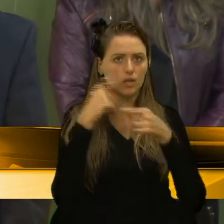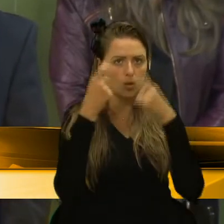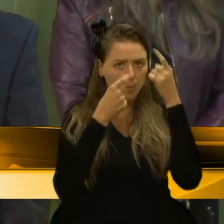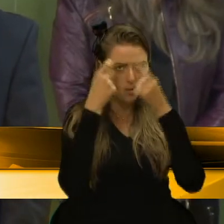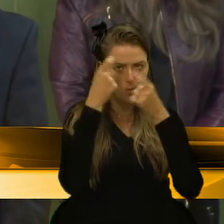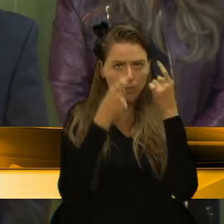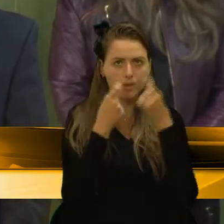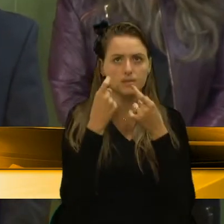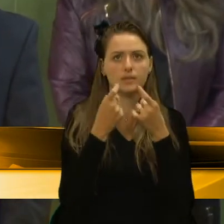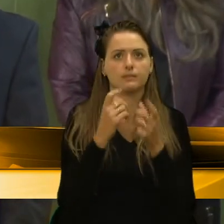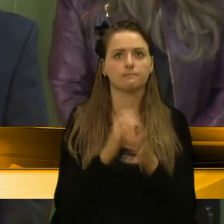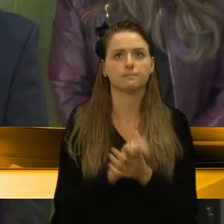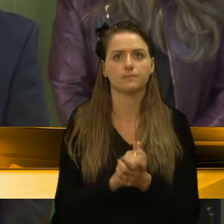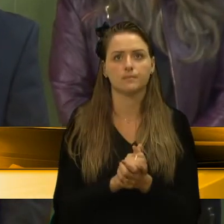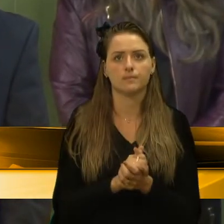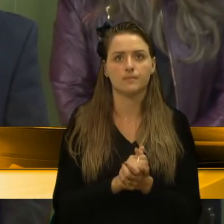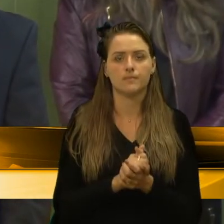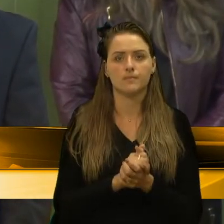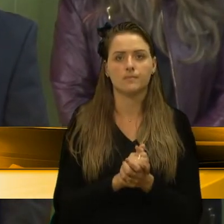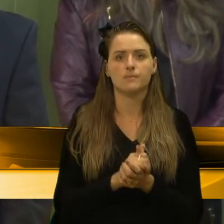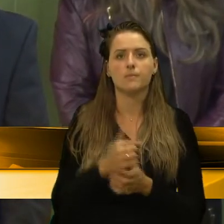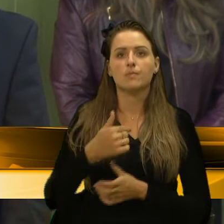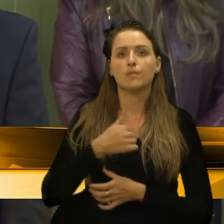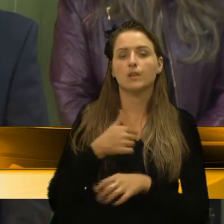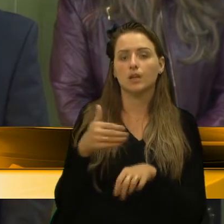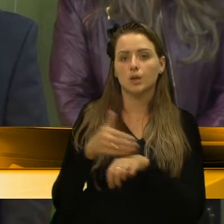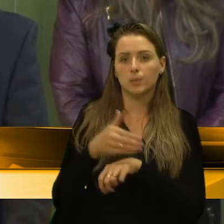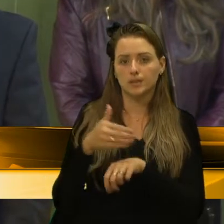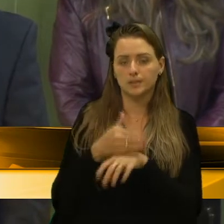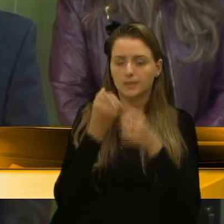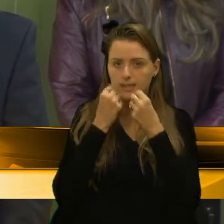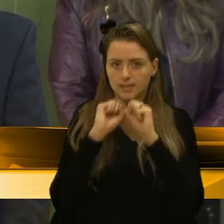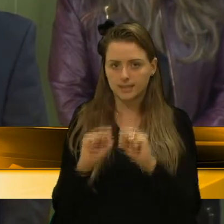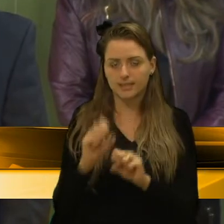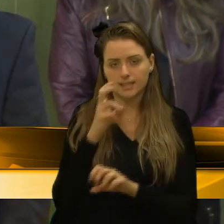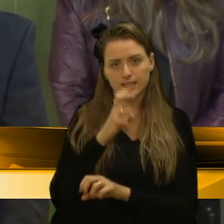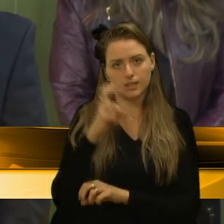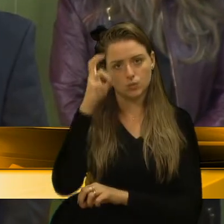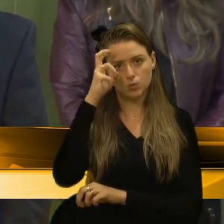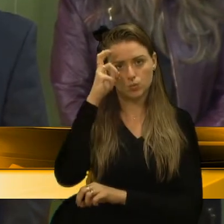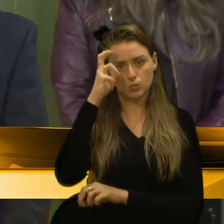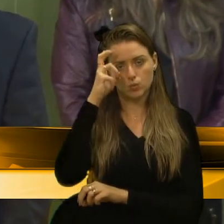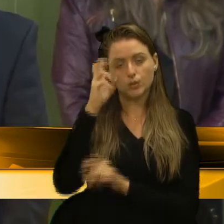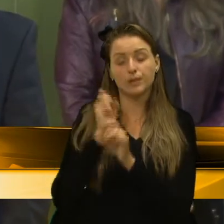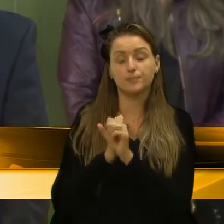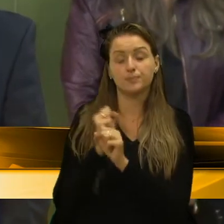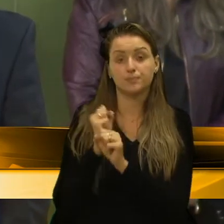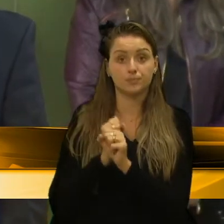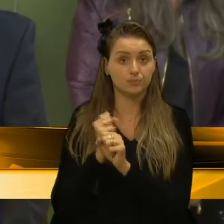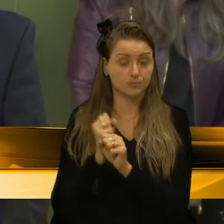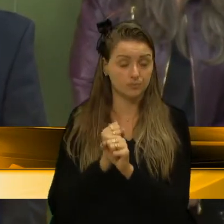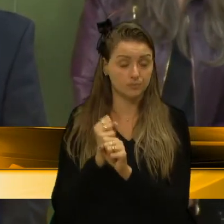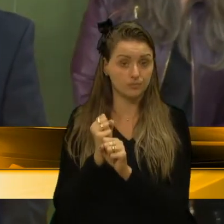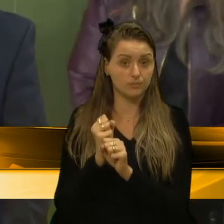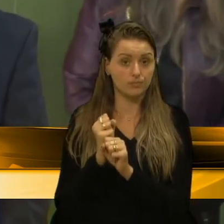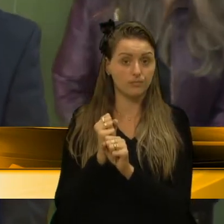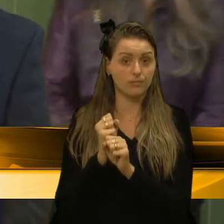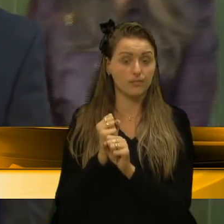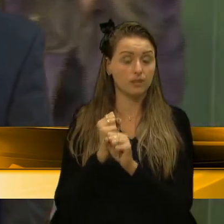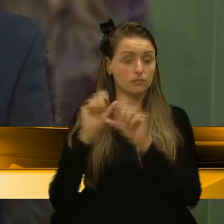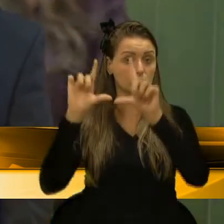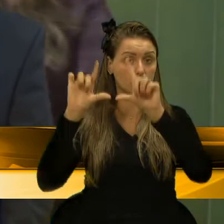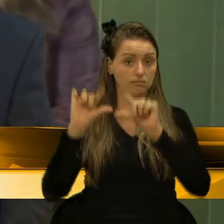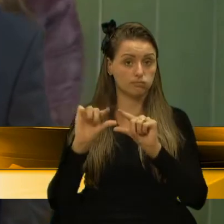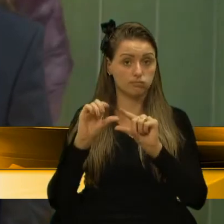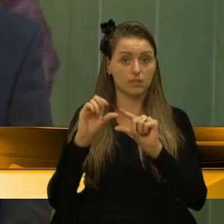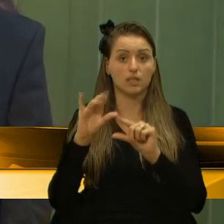séria. Eu participei da Secretaria Municipal de Cultura justamente no ano de uma crise